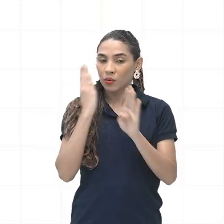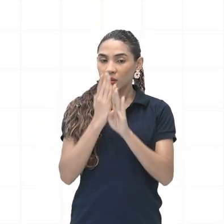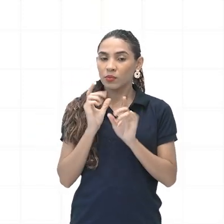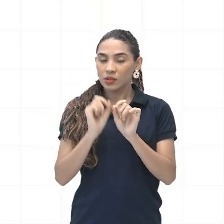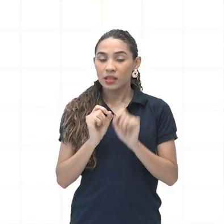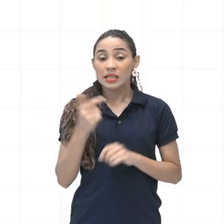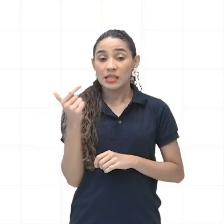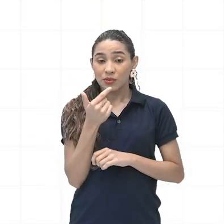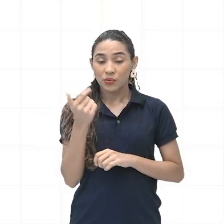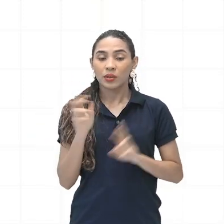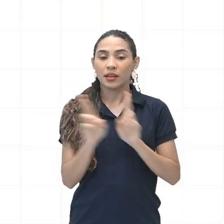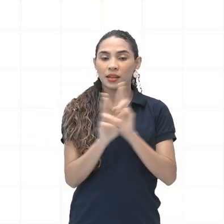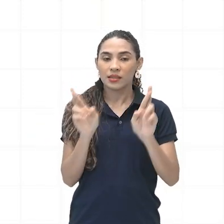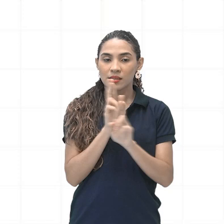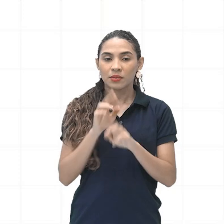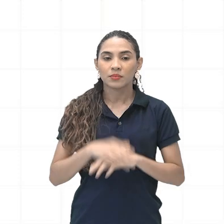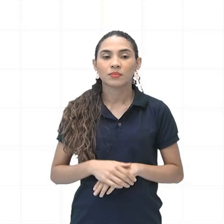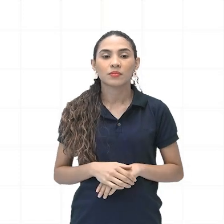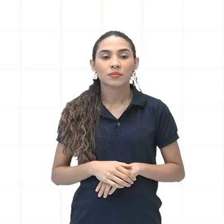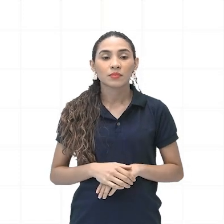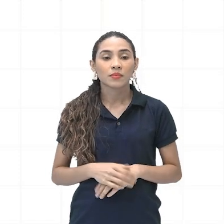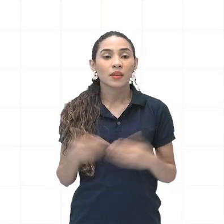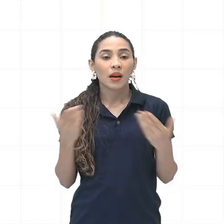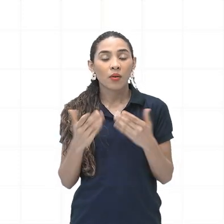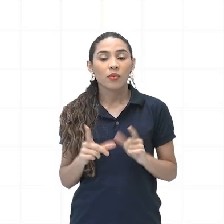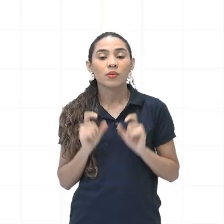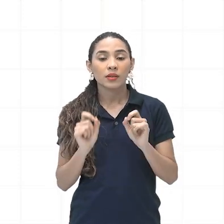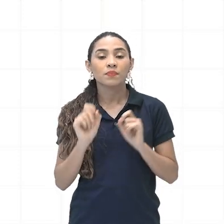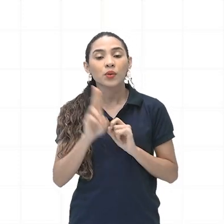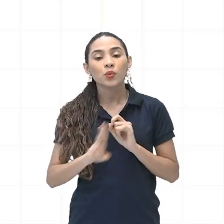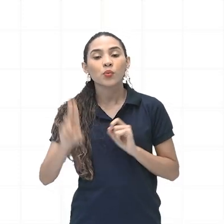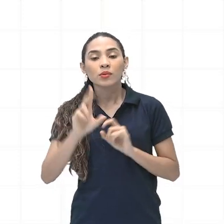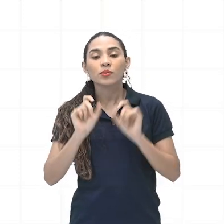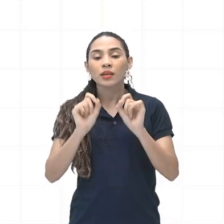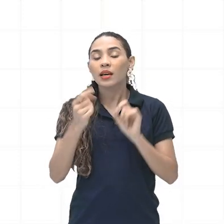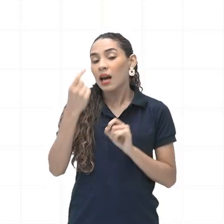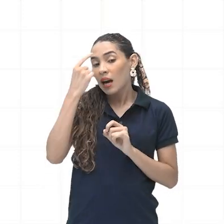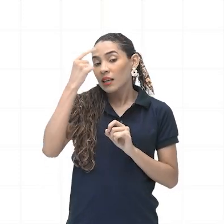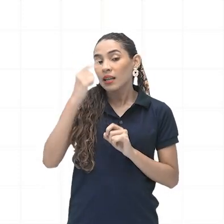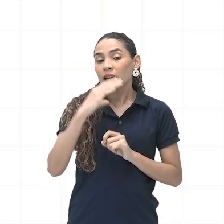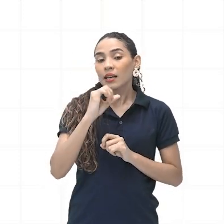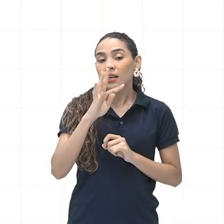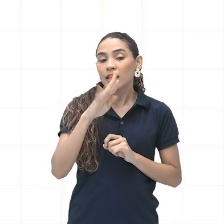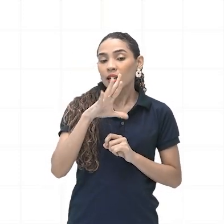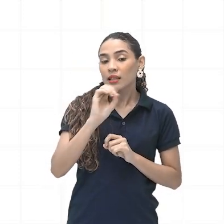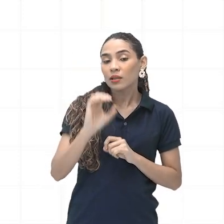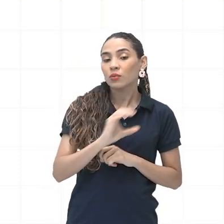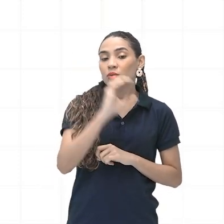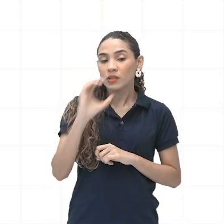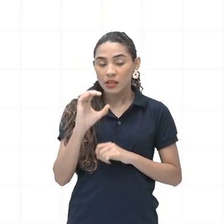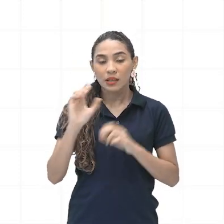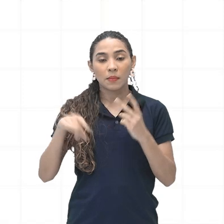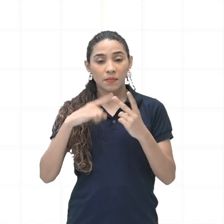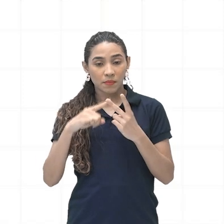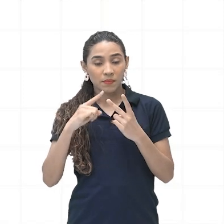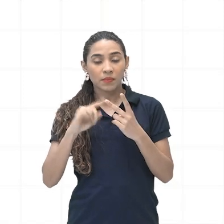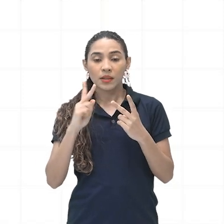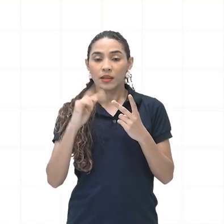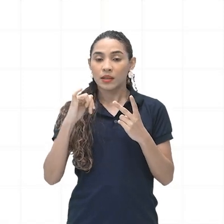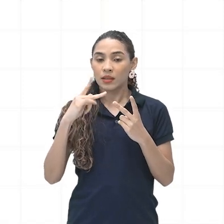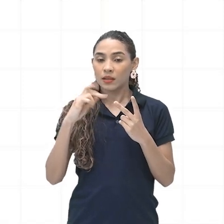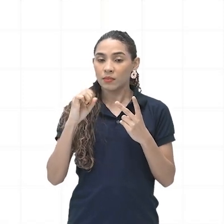nossa segunda relação, que agora utiliza a ideia do cateto C, a hipotenusa e